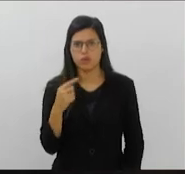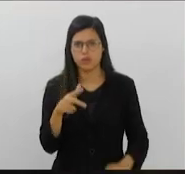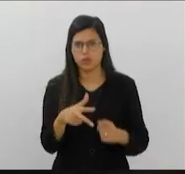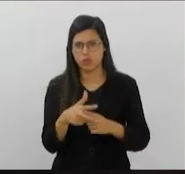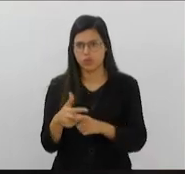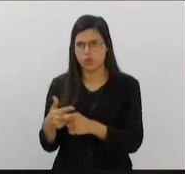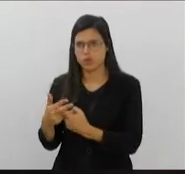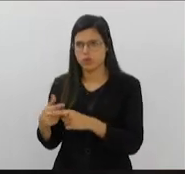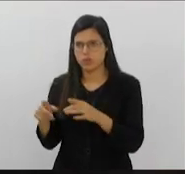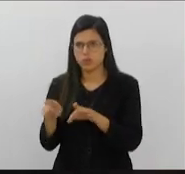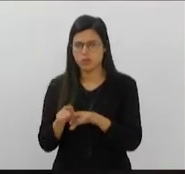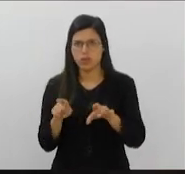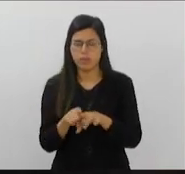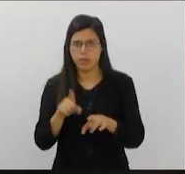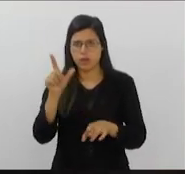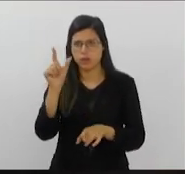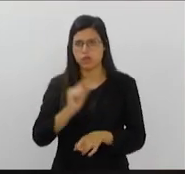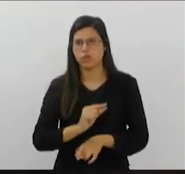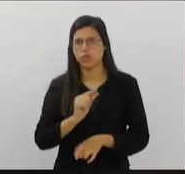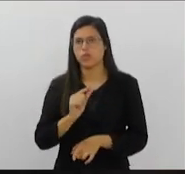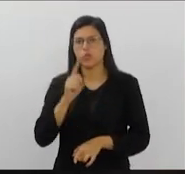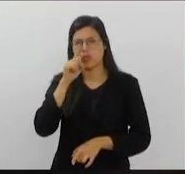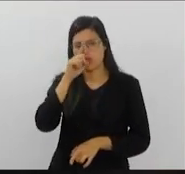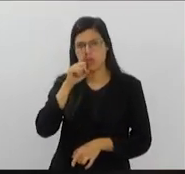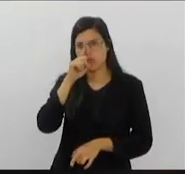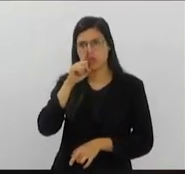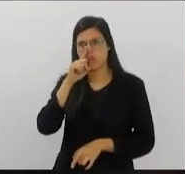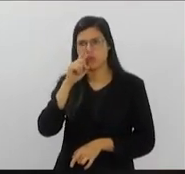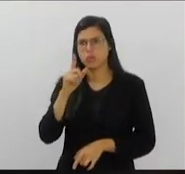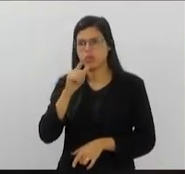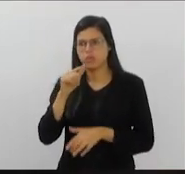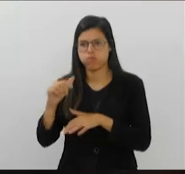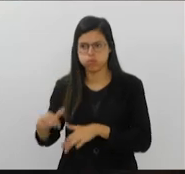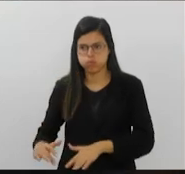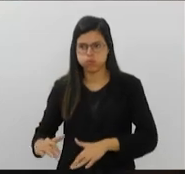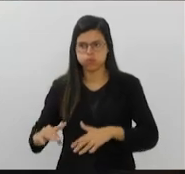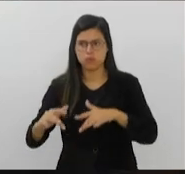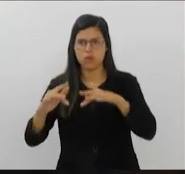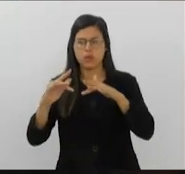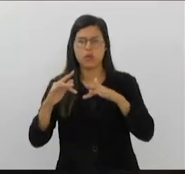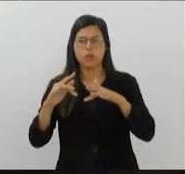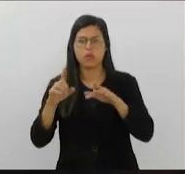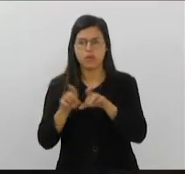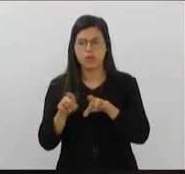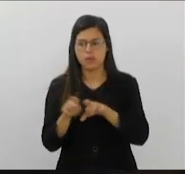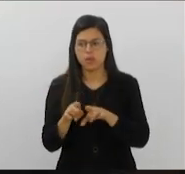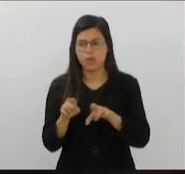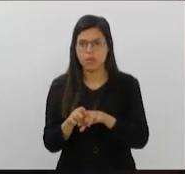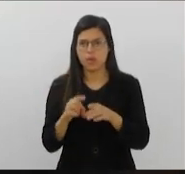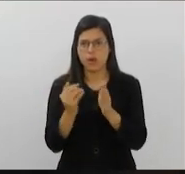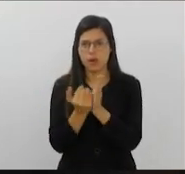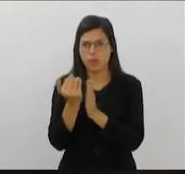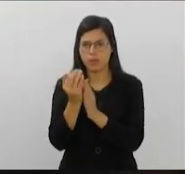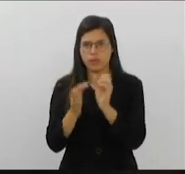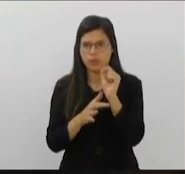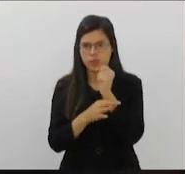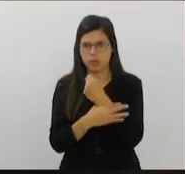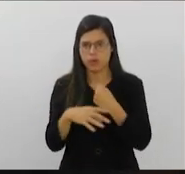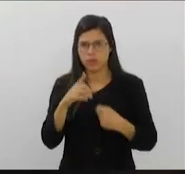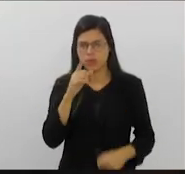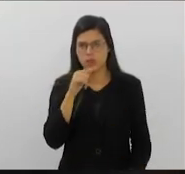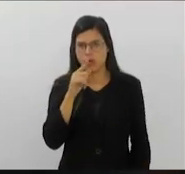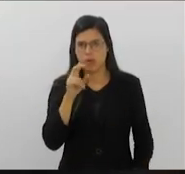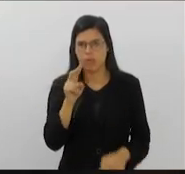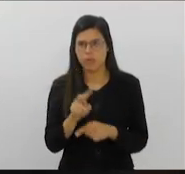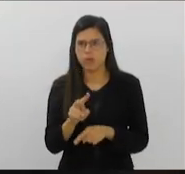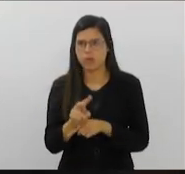também reduz o risco de enchentes, porque a água infiltra no solo, e a gente também aumenta a segurança hídrica, porque a gente protege os nossos